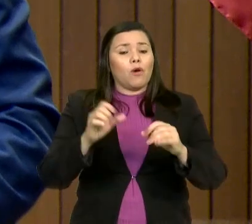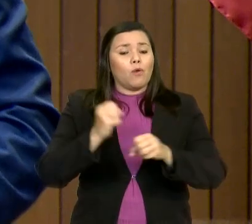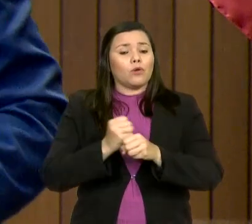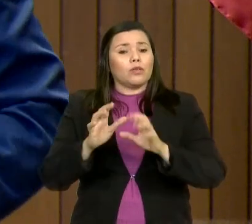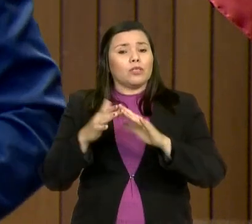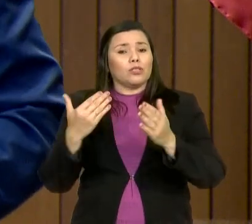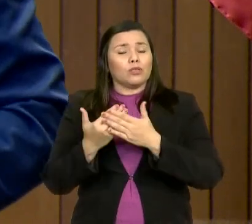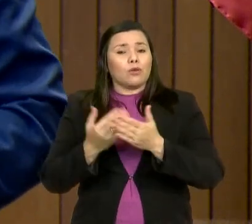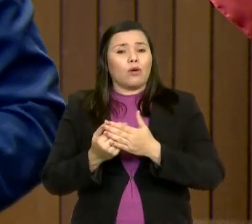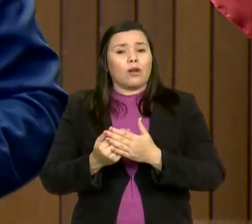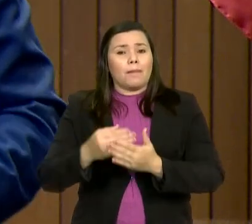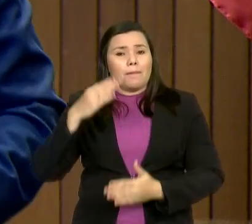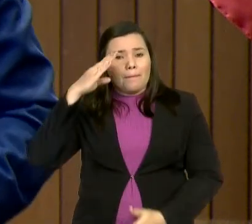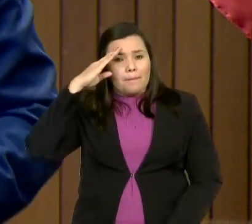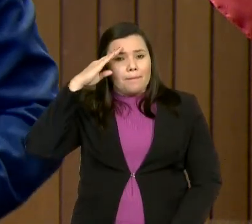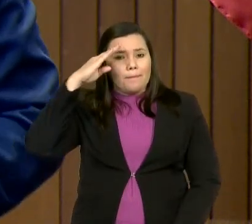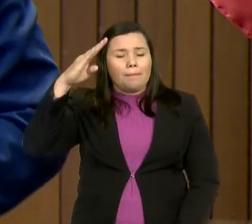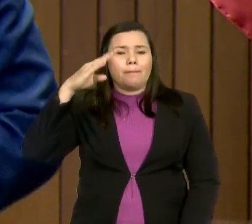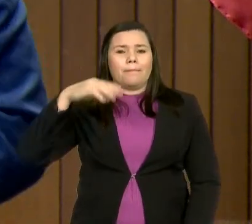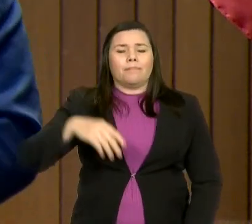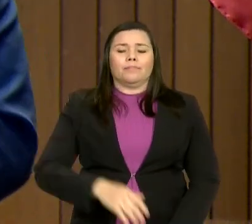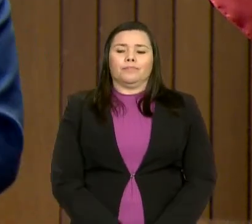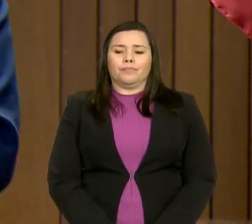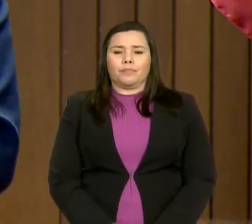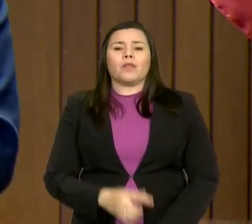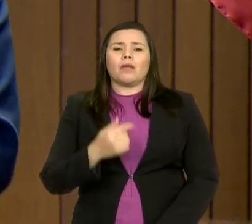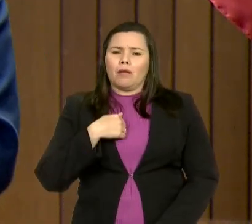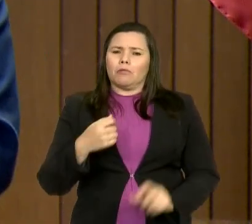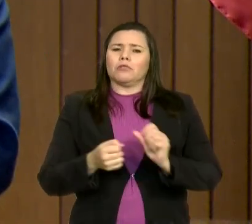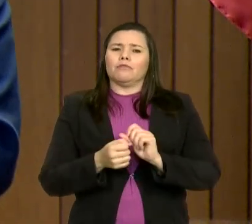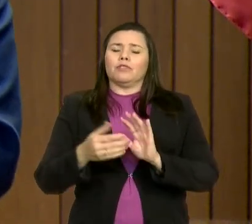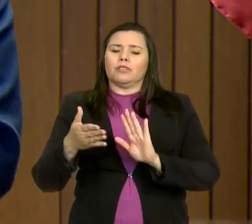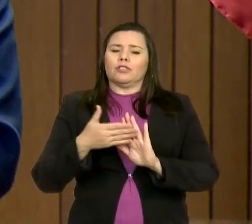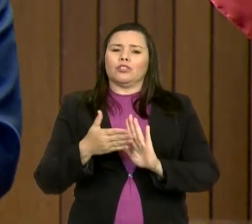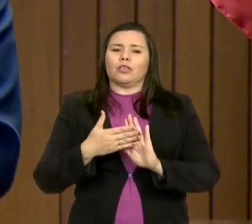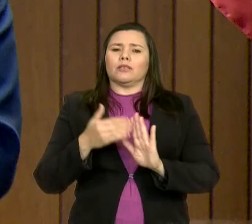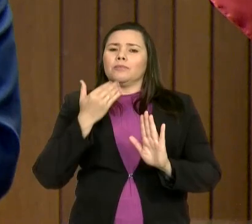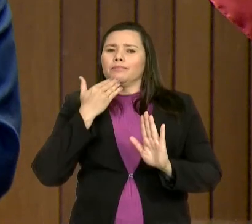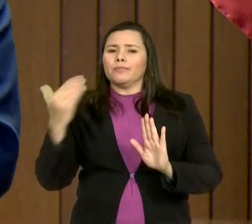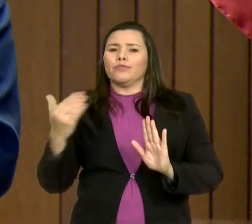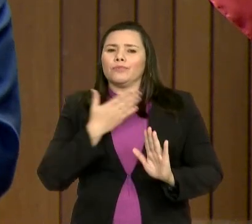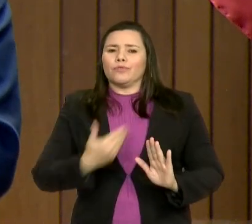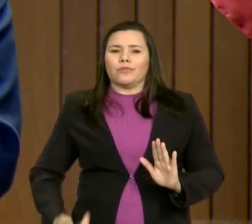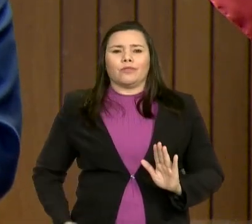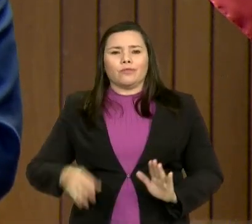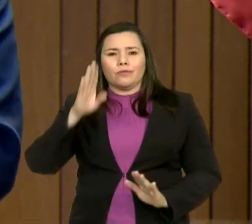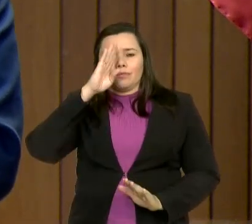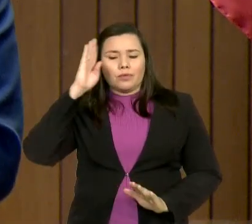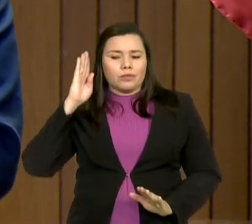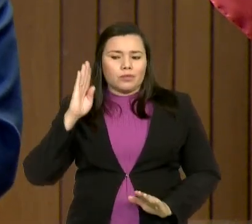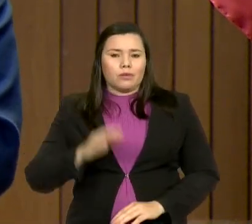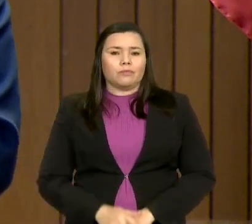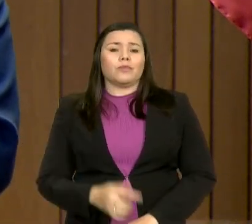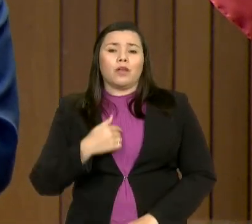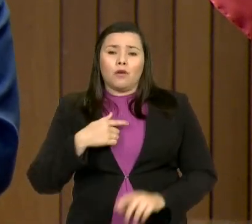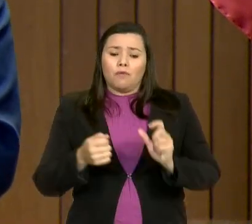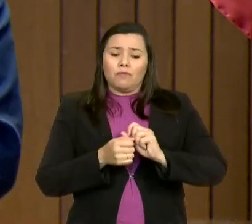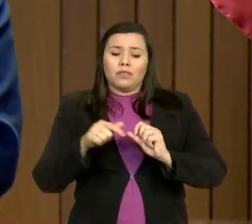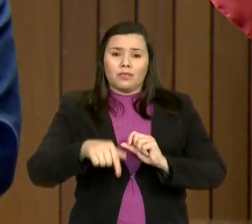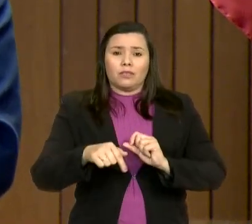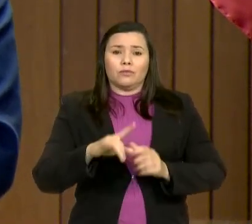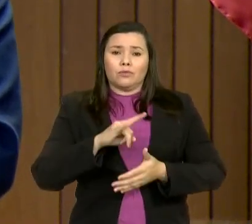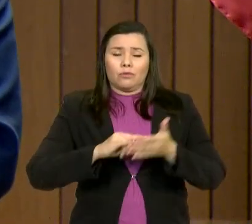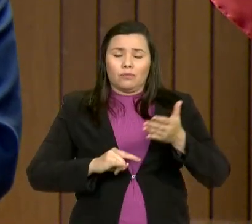Escola Militar Tiradentes, que foi uma indicação feita por nós aqui na Assembleia. Fizemos essa indicação aqui na casa e o